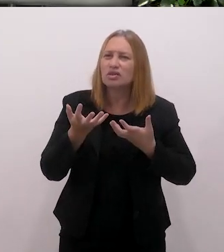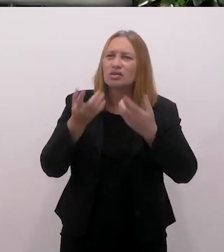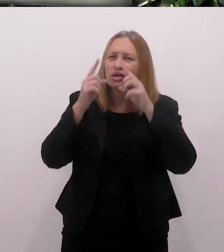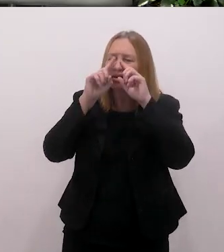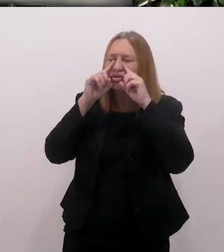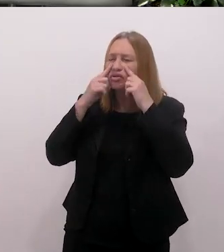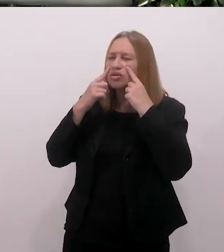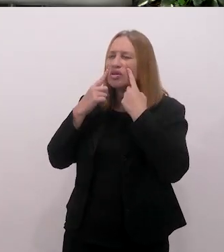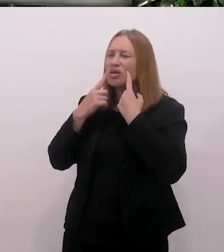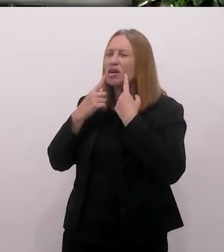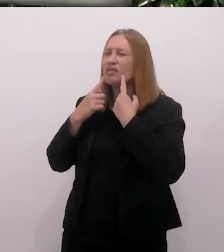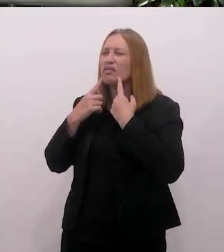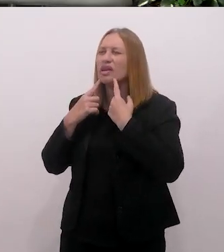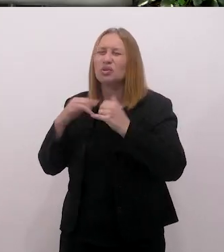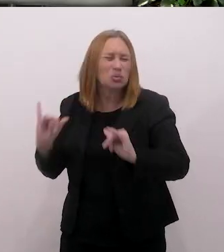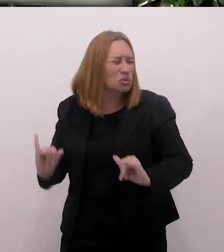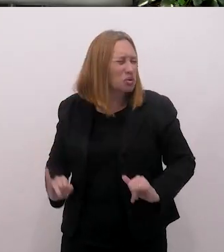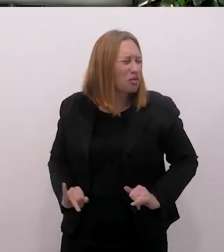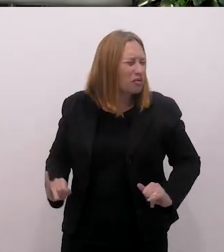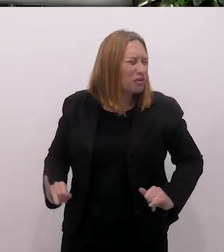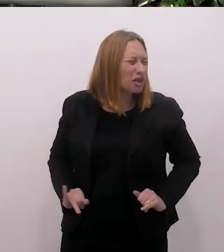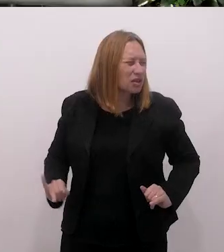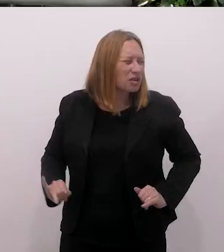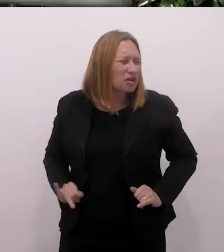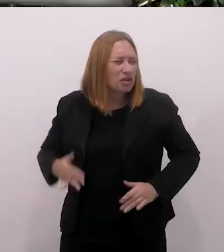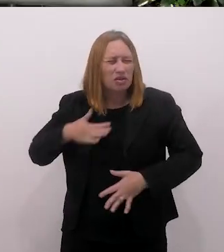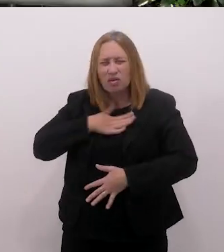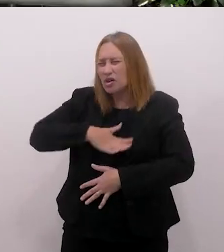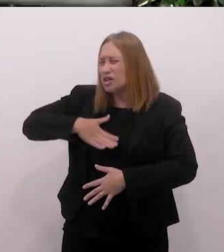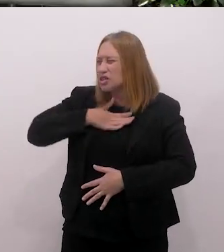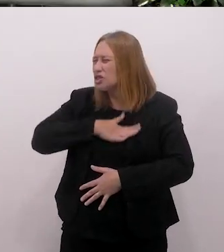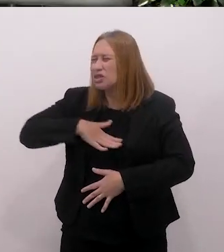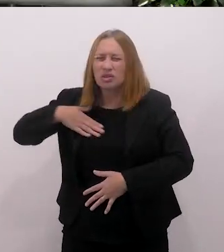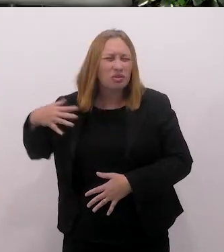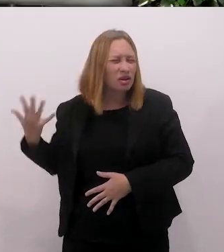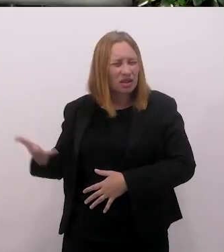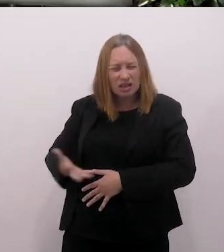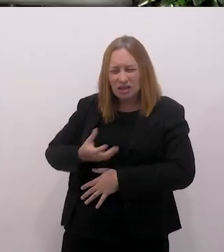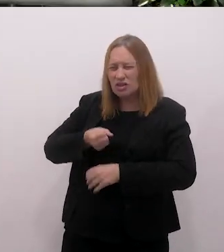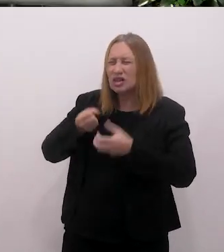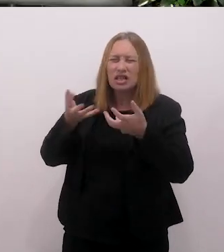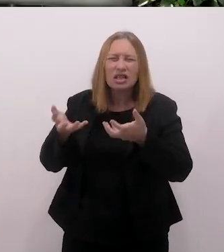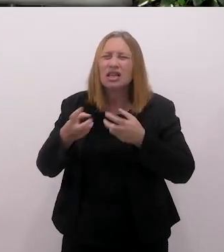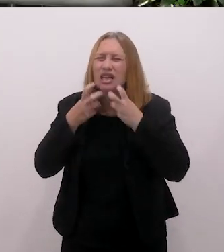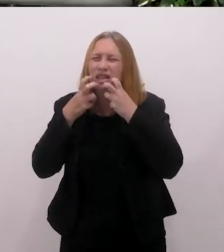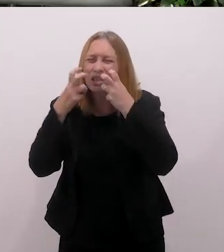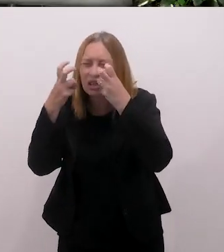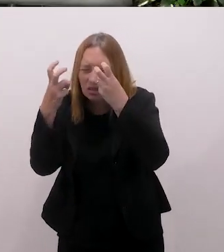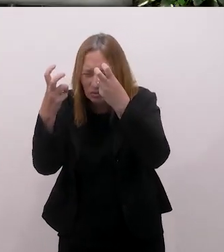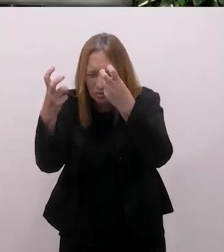eu, chorando, sofrendo, gostando, adorando,